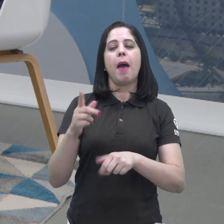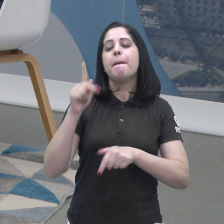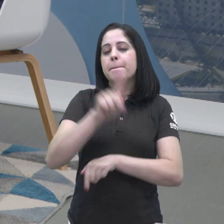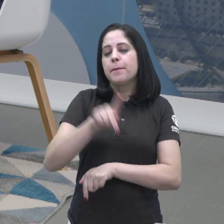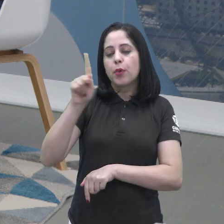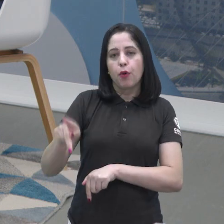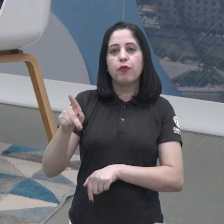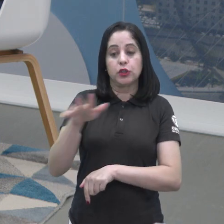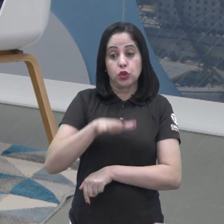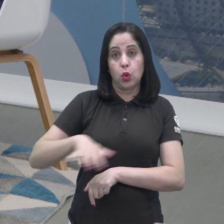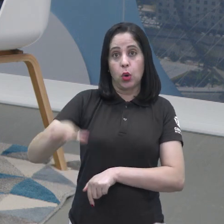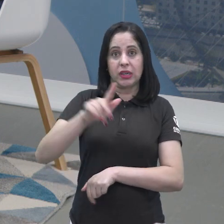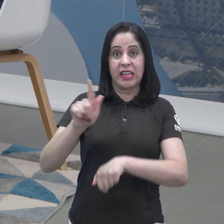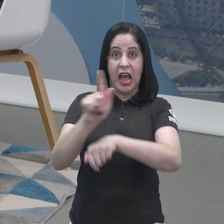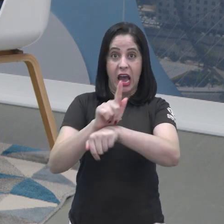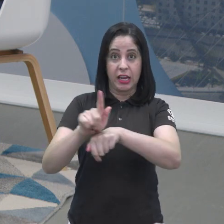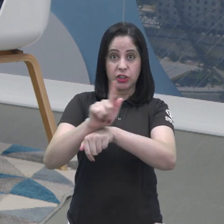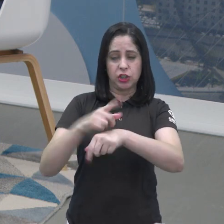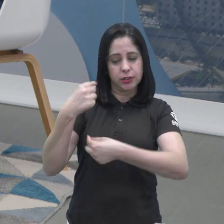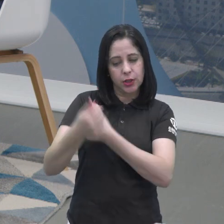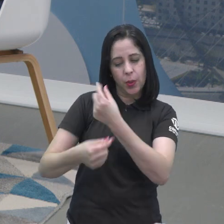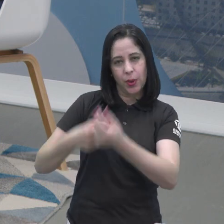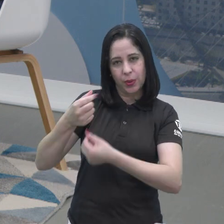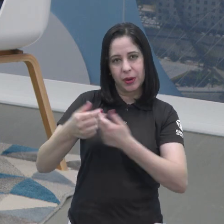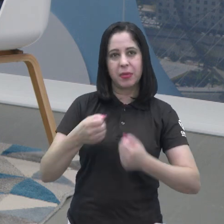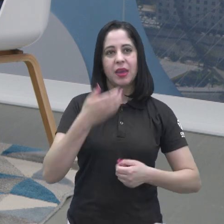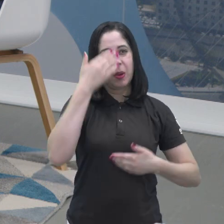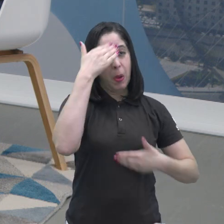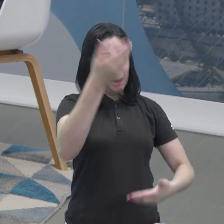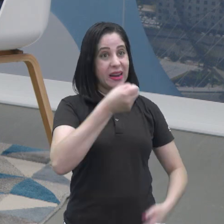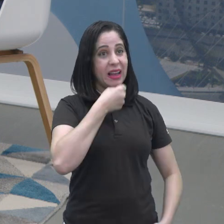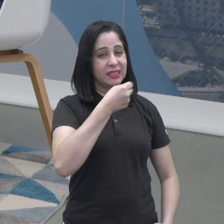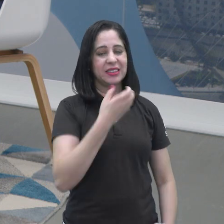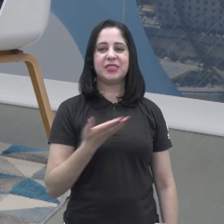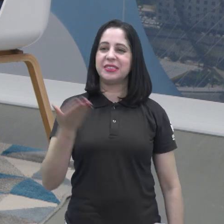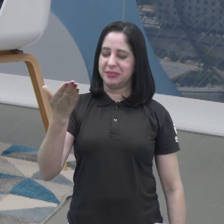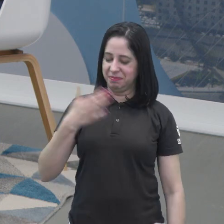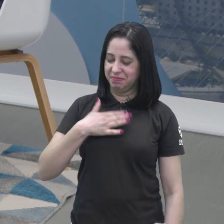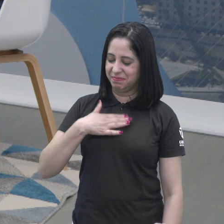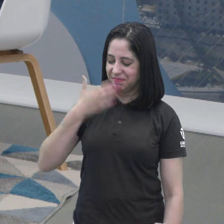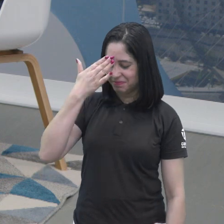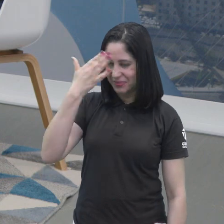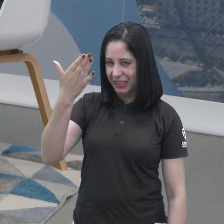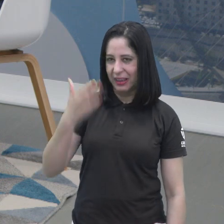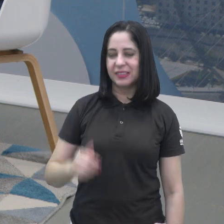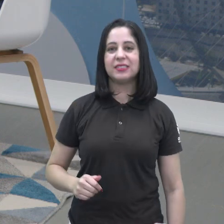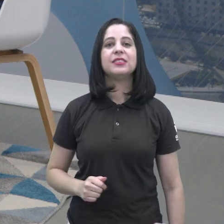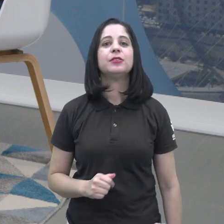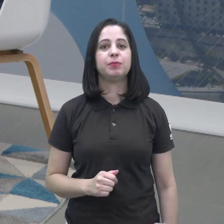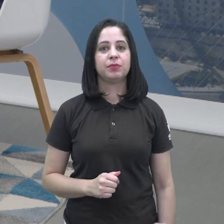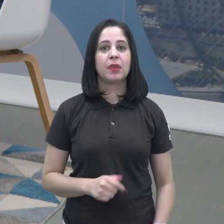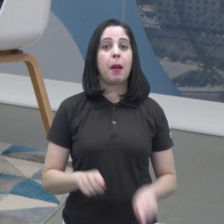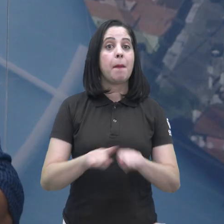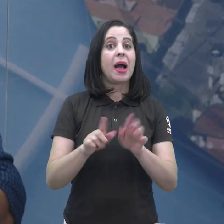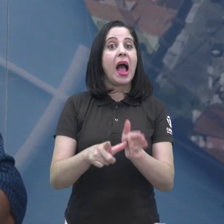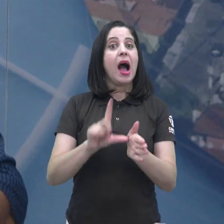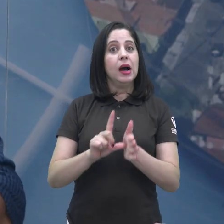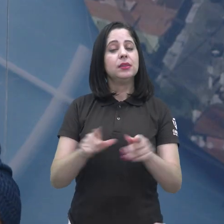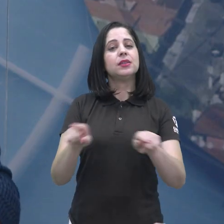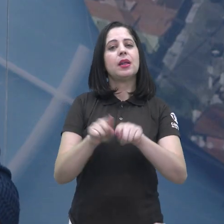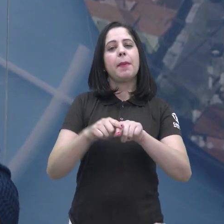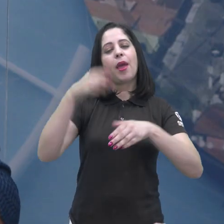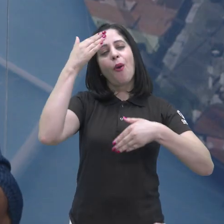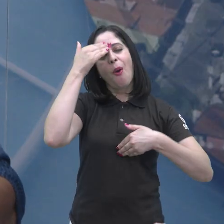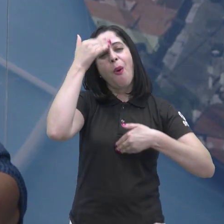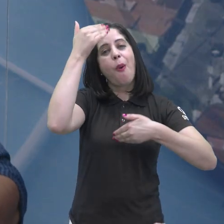Gestão e Negócios. Luciana, muito obrigado pela sua entrevista. Satisfação, Matheus. Antes da gente começar a nossa entrevista,